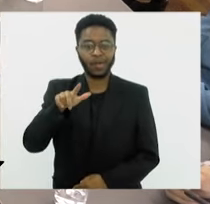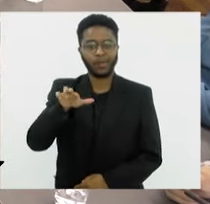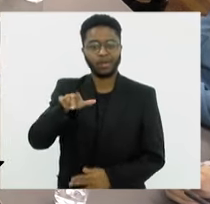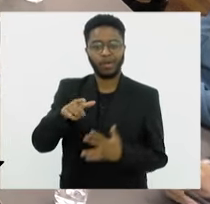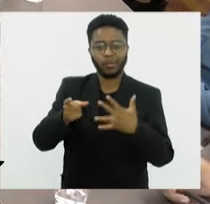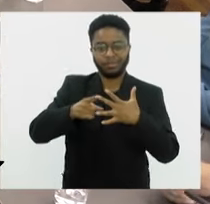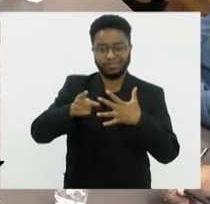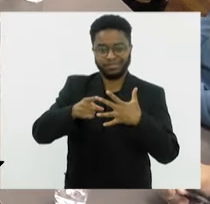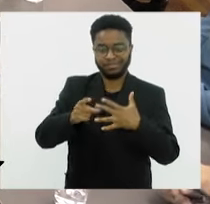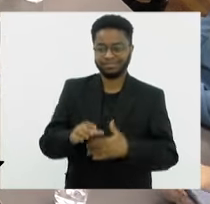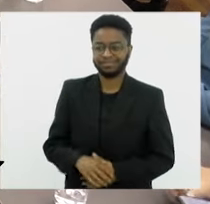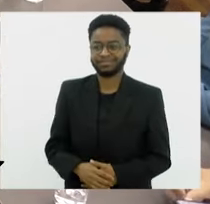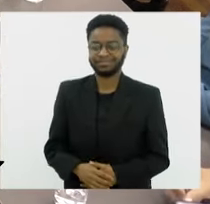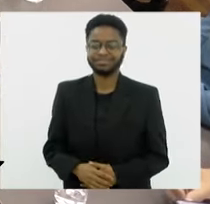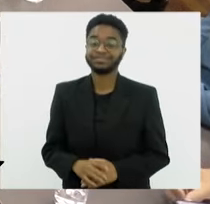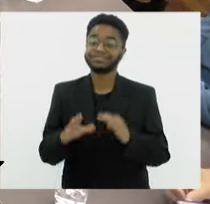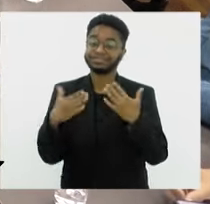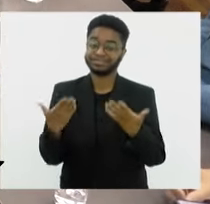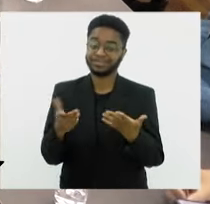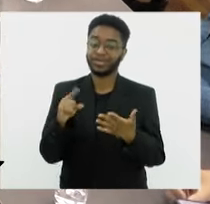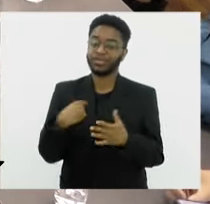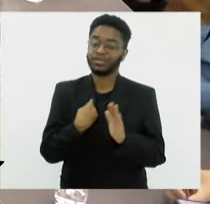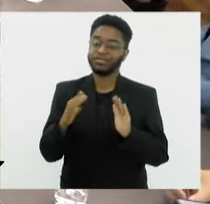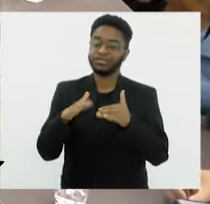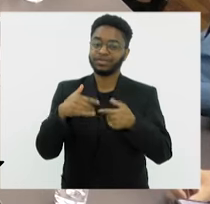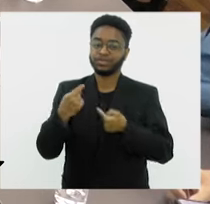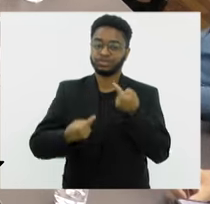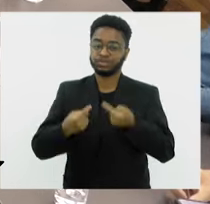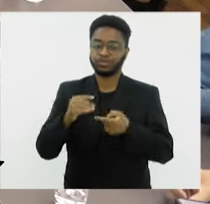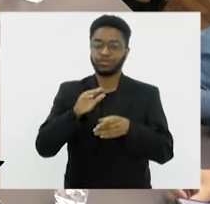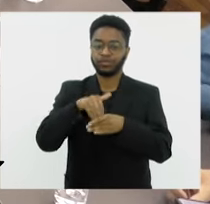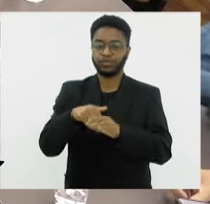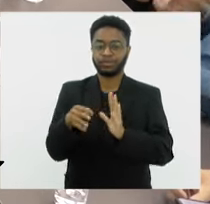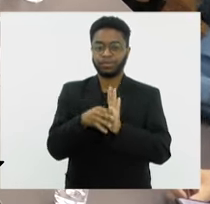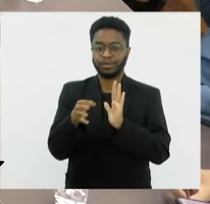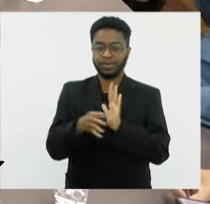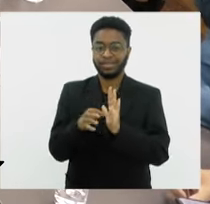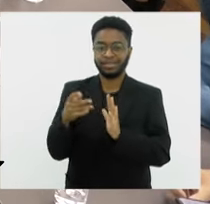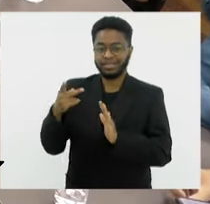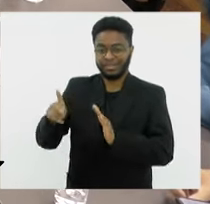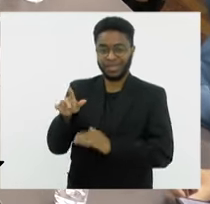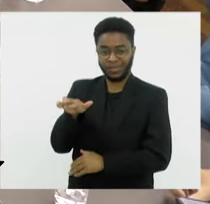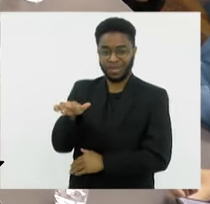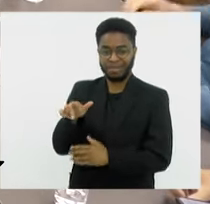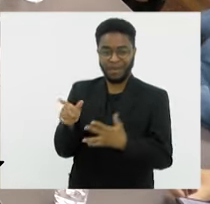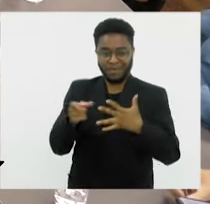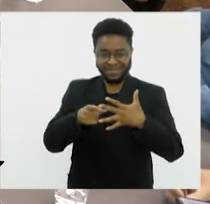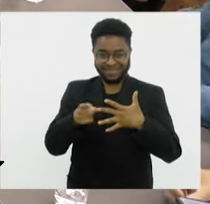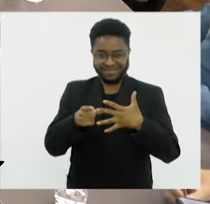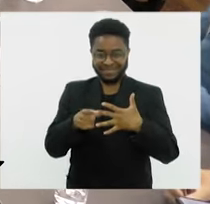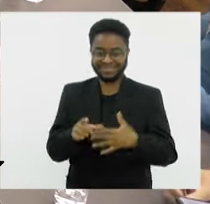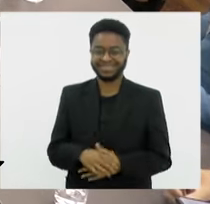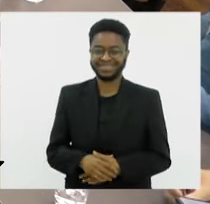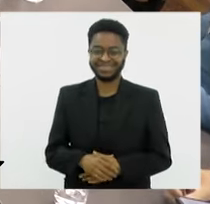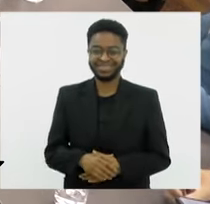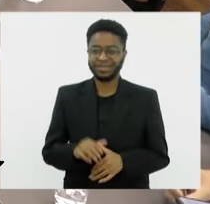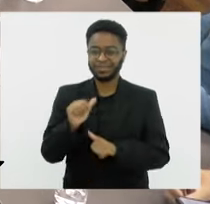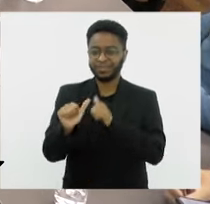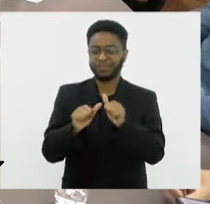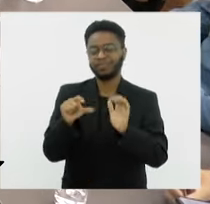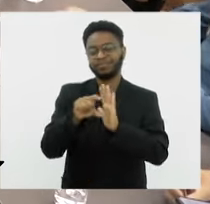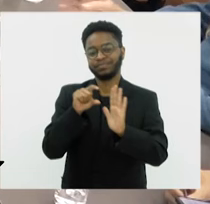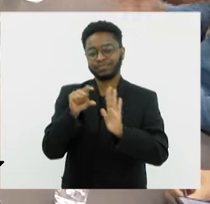Então, encerrada a discussão, em votação, o parecer do irmão do meio... alterando a emenda. Na